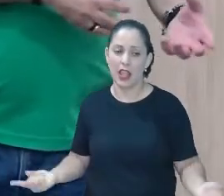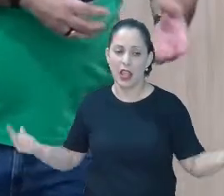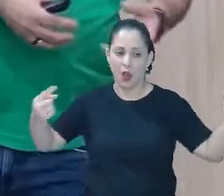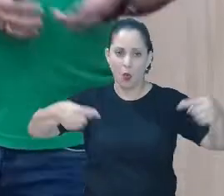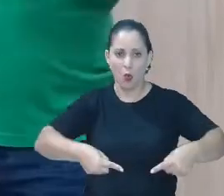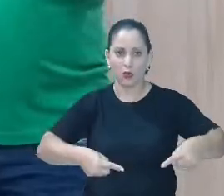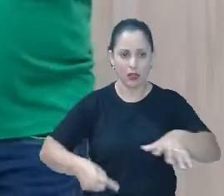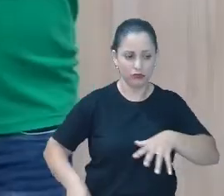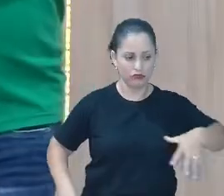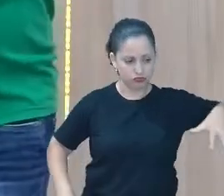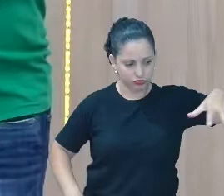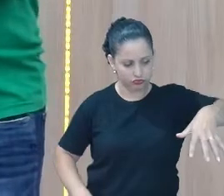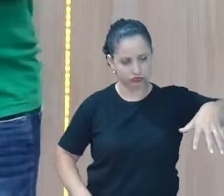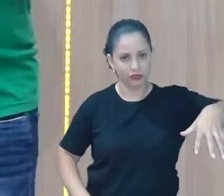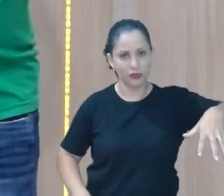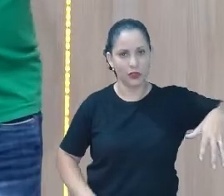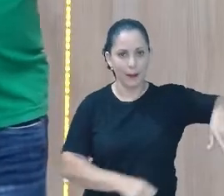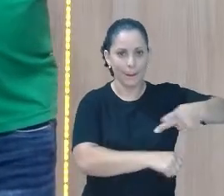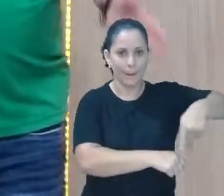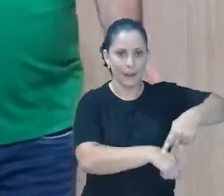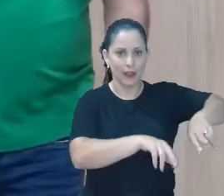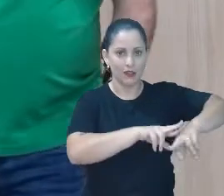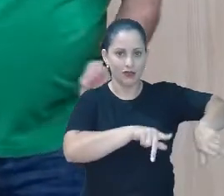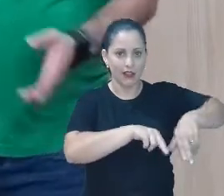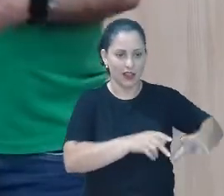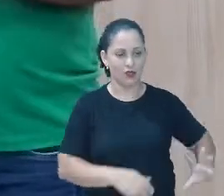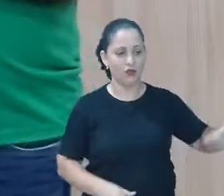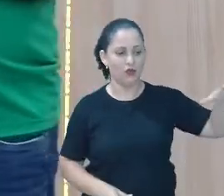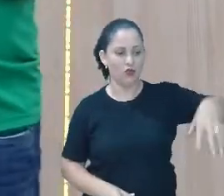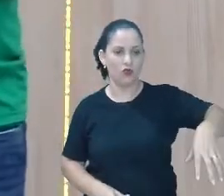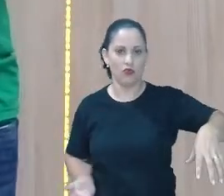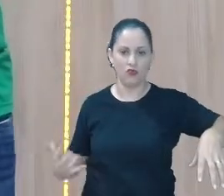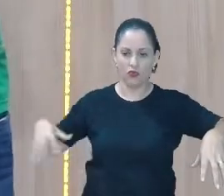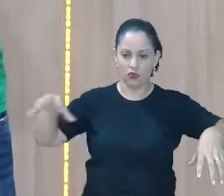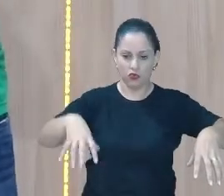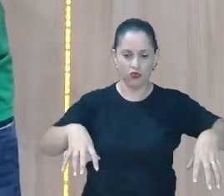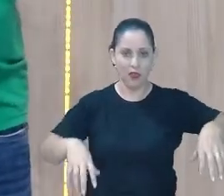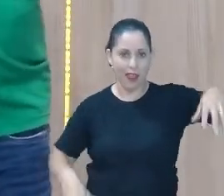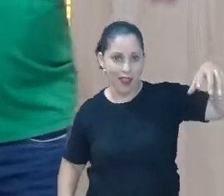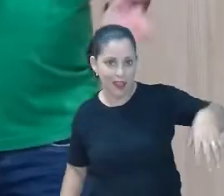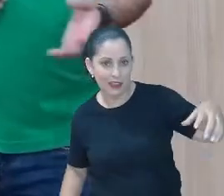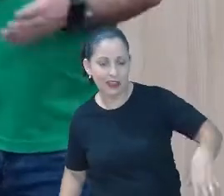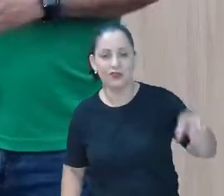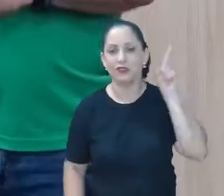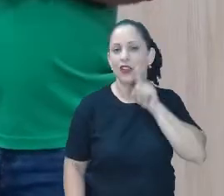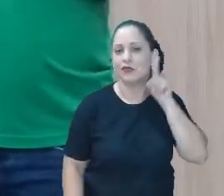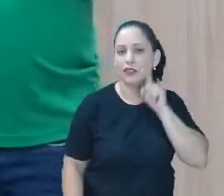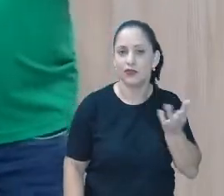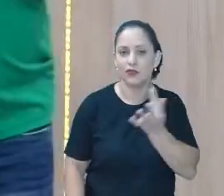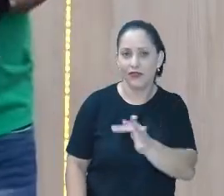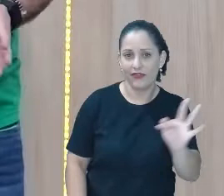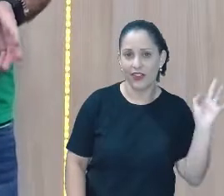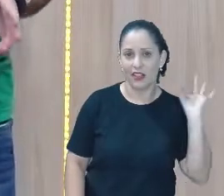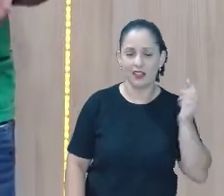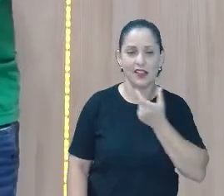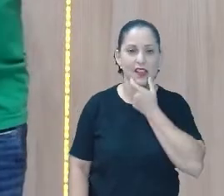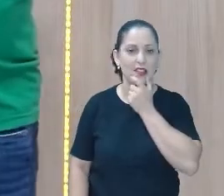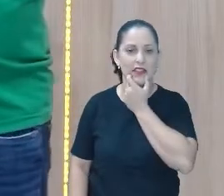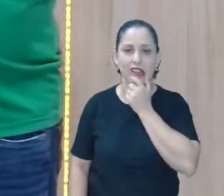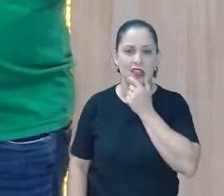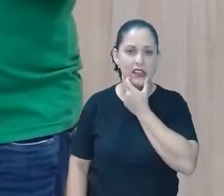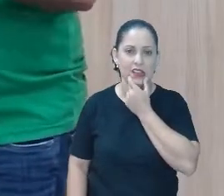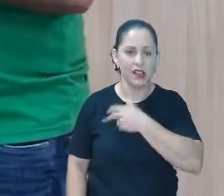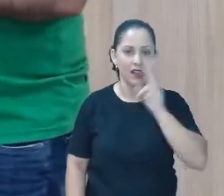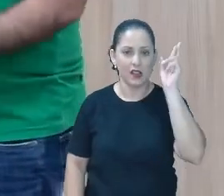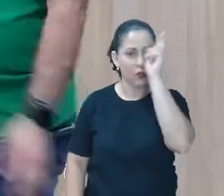os aliados, né, que envolvia ali Estados Unidos, né, a França, a Inglaterra, mais na frente a União Soviética.